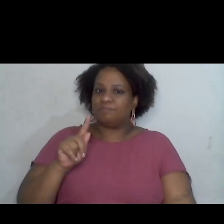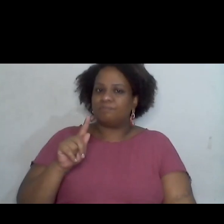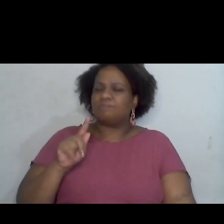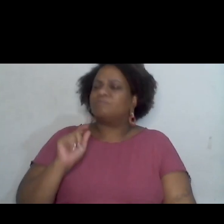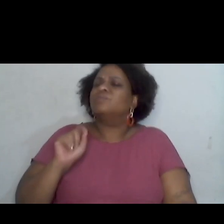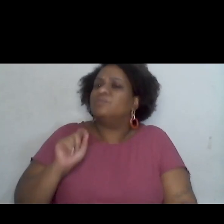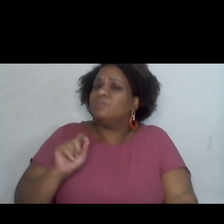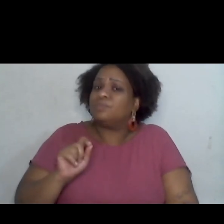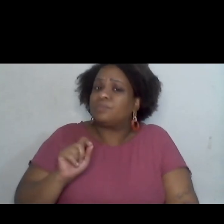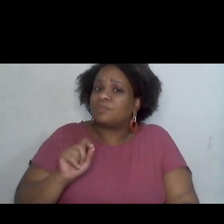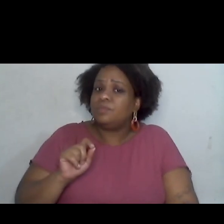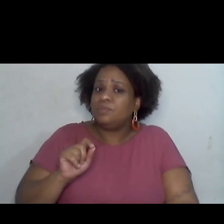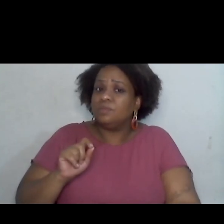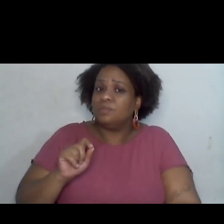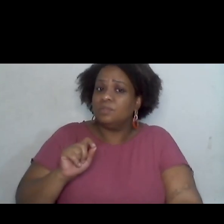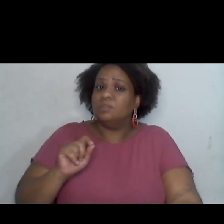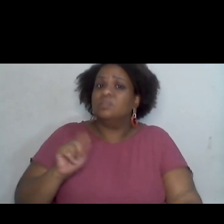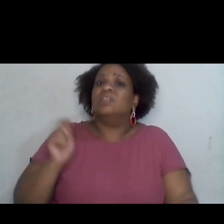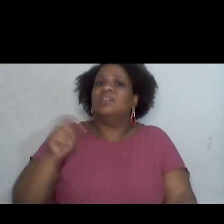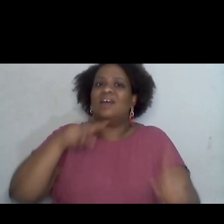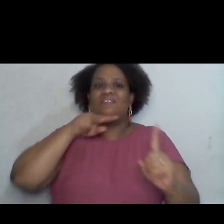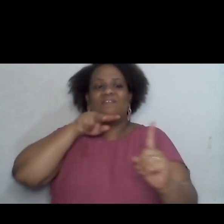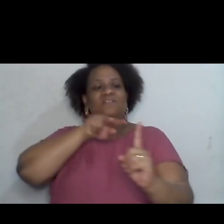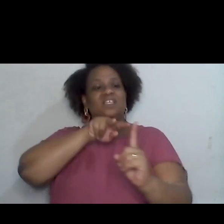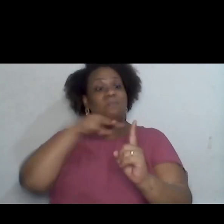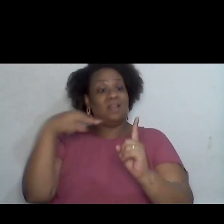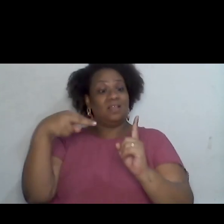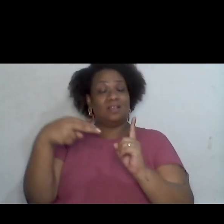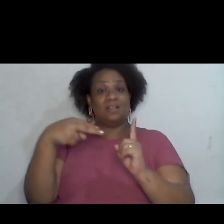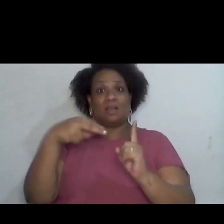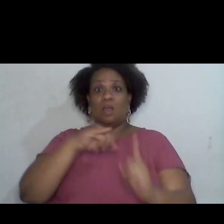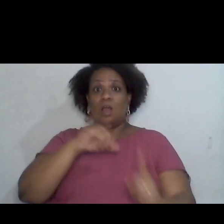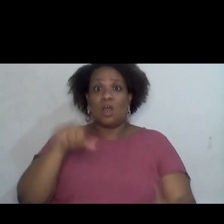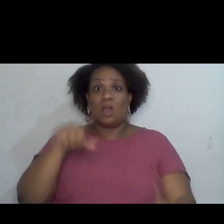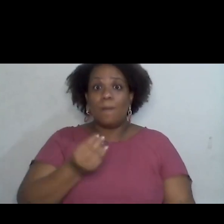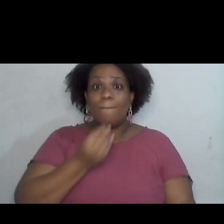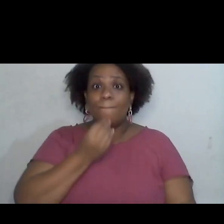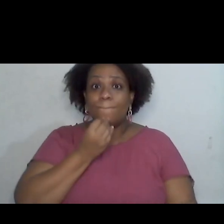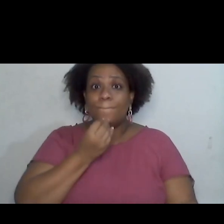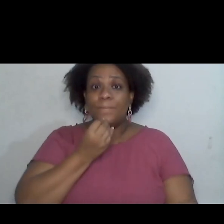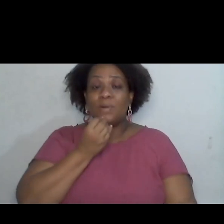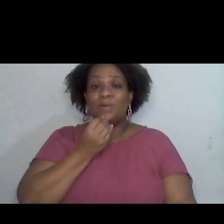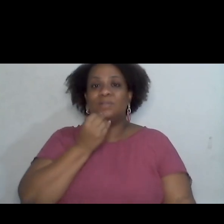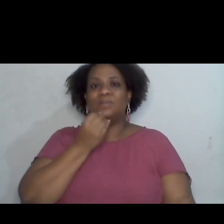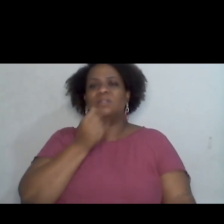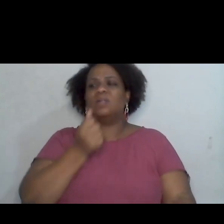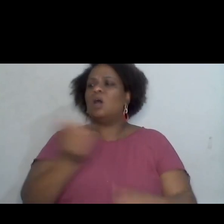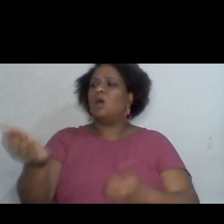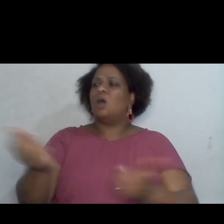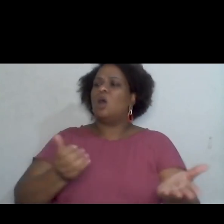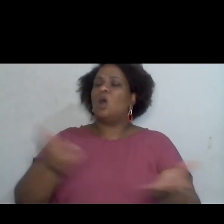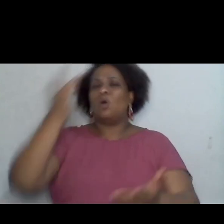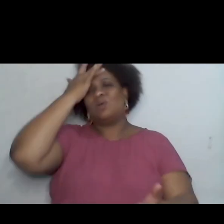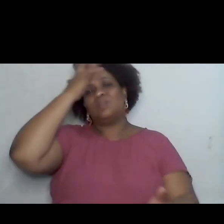significa? Também significa que a gente dá visibilidade, que a gente dá oportunidade, que a gente bota outros fazedores de cultura